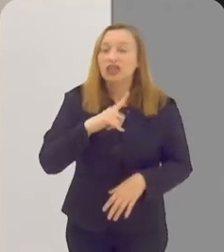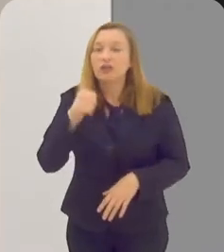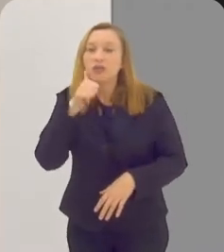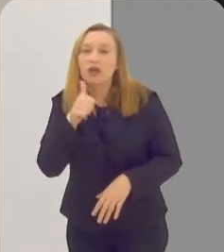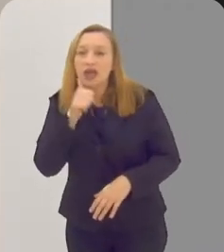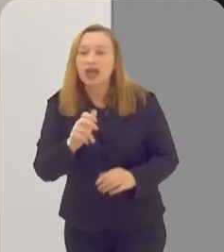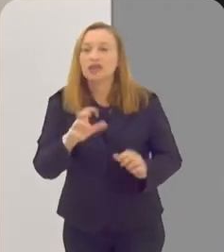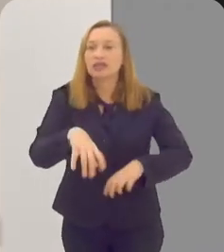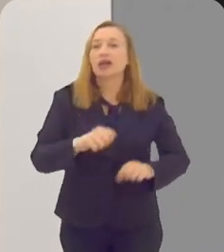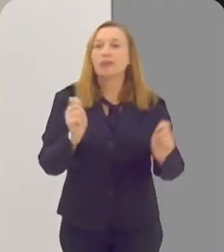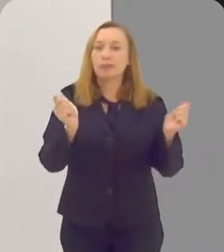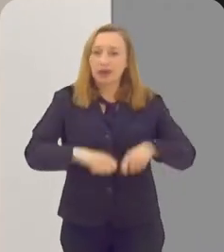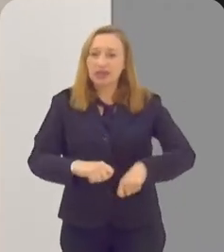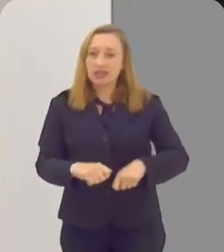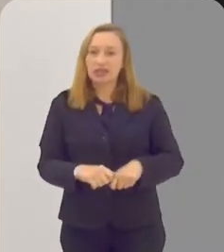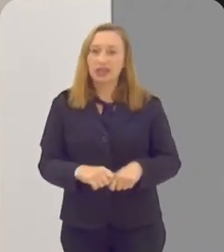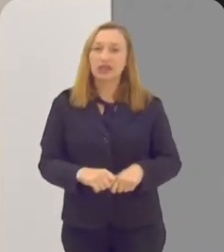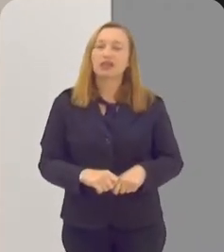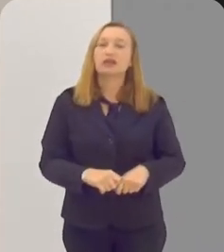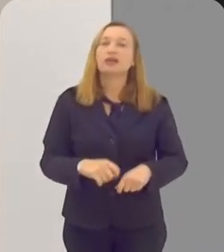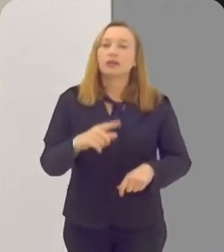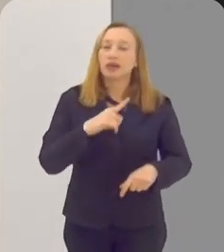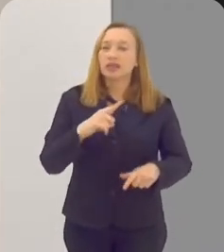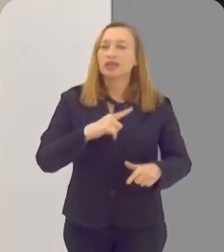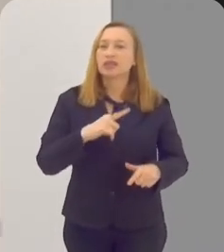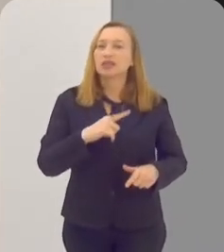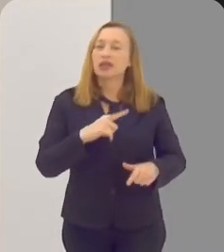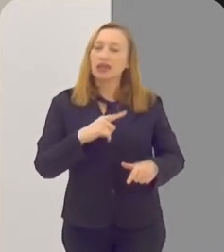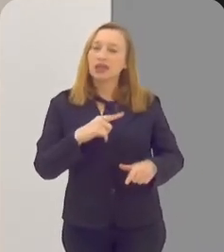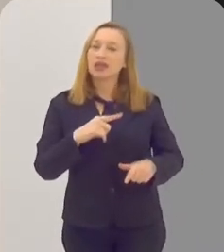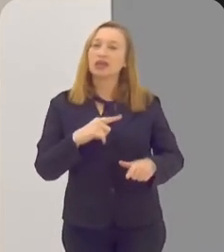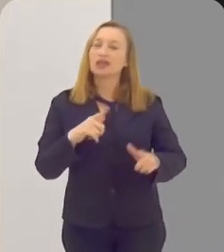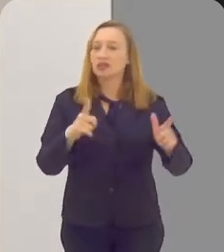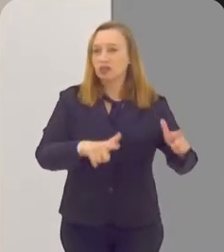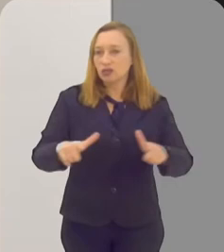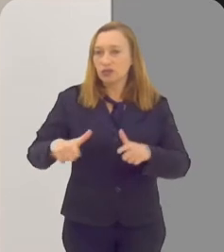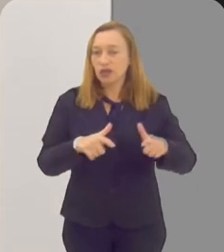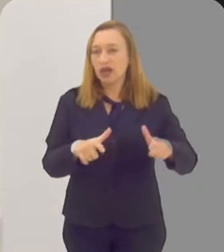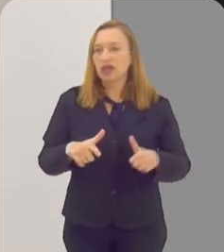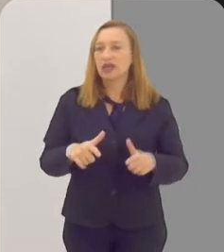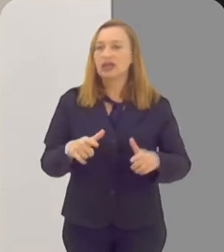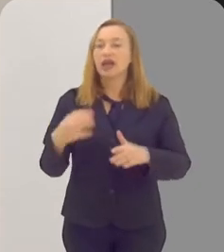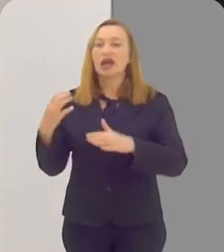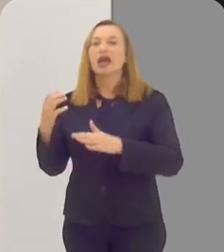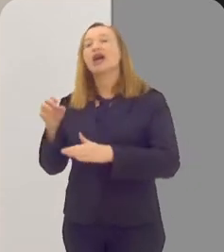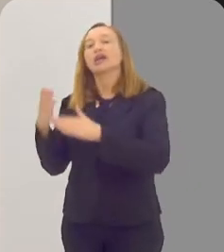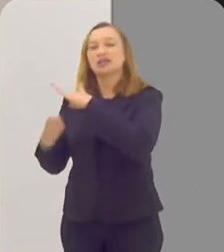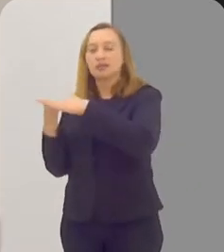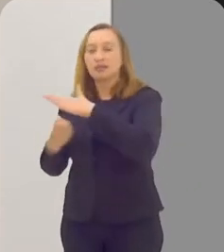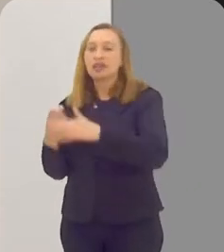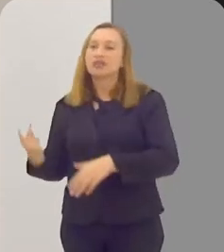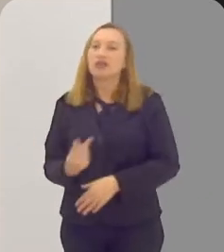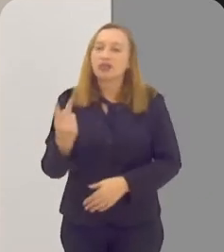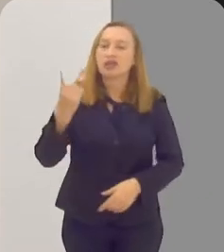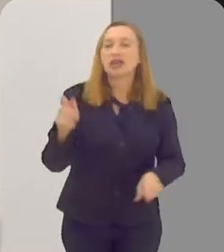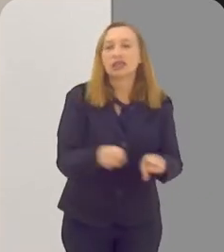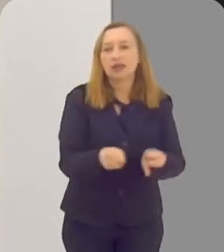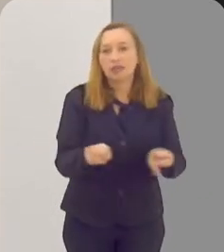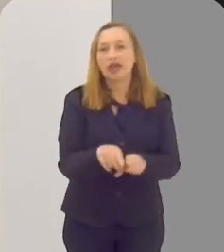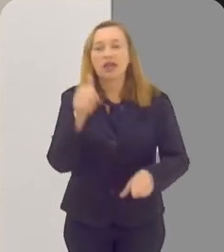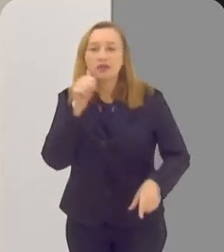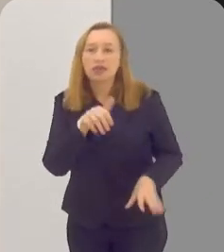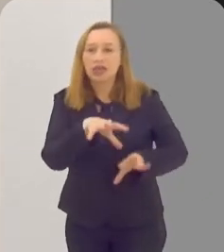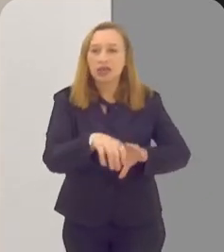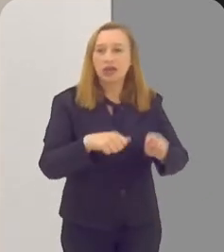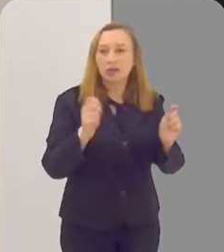já tem mulheres capacitadas para ocuparem esses espaços. Cabe às empresas também valorizar essas